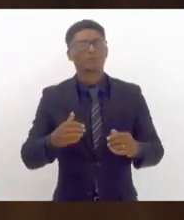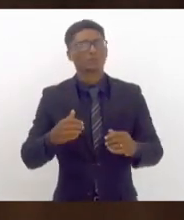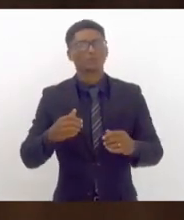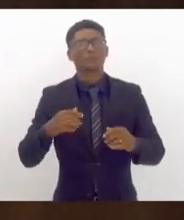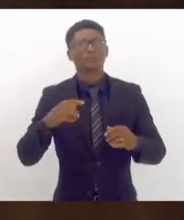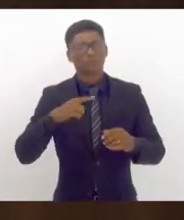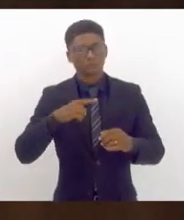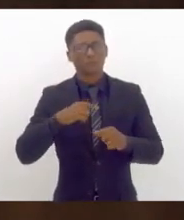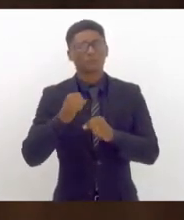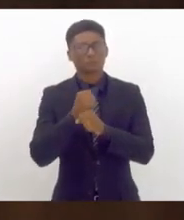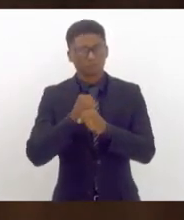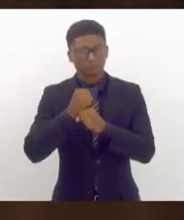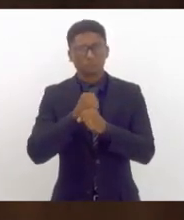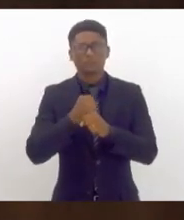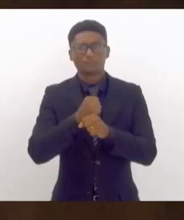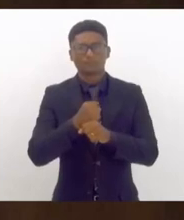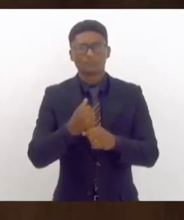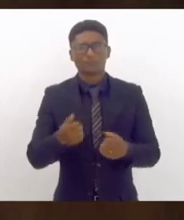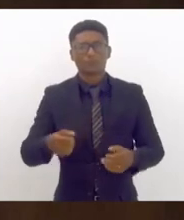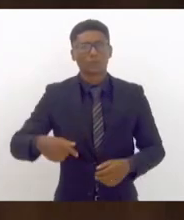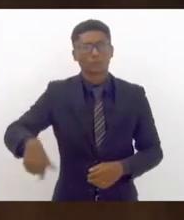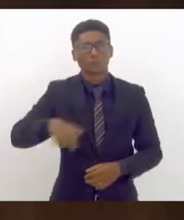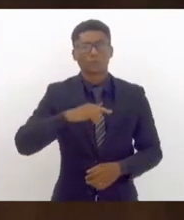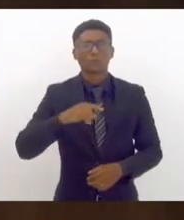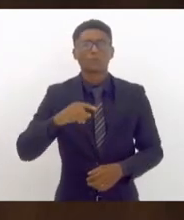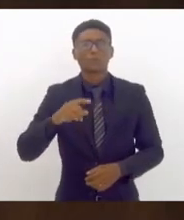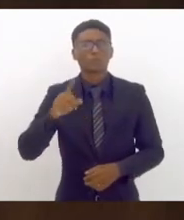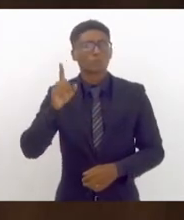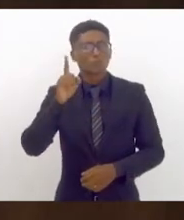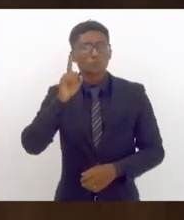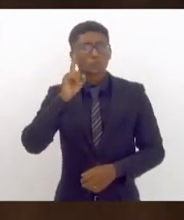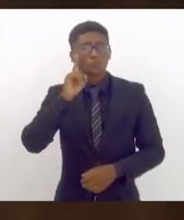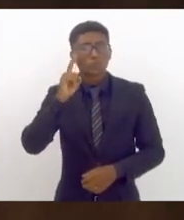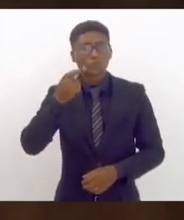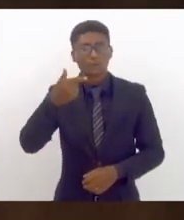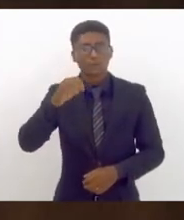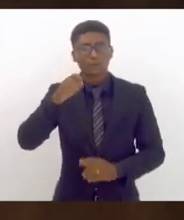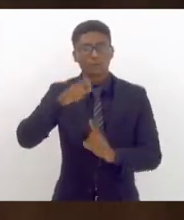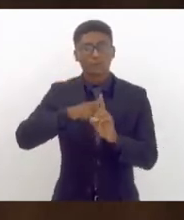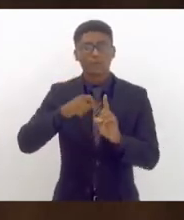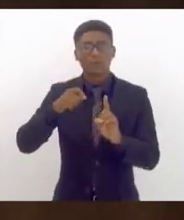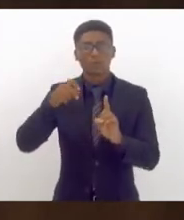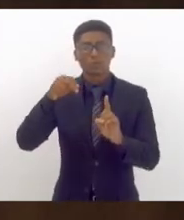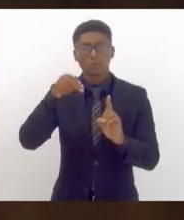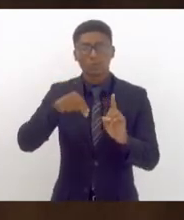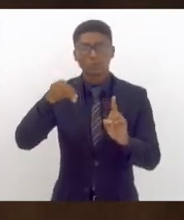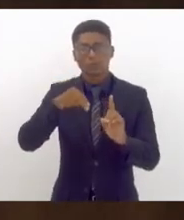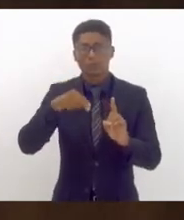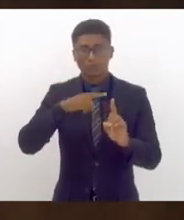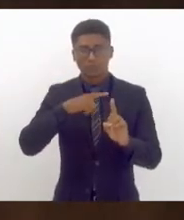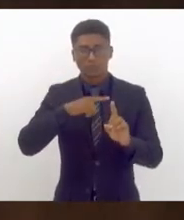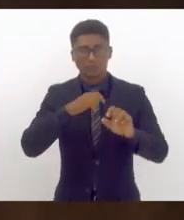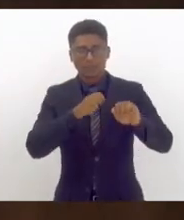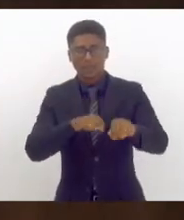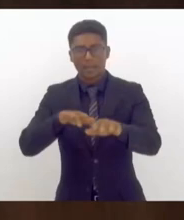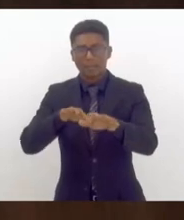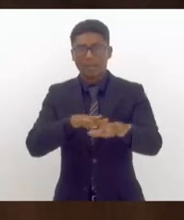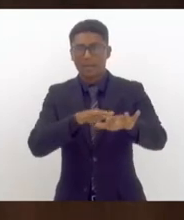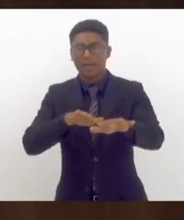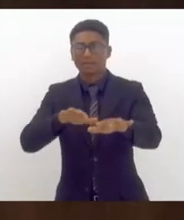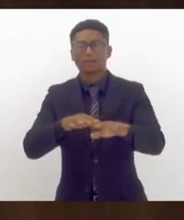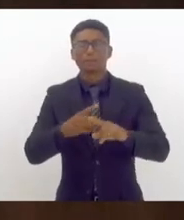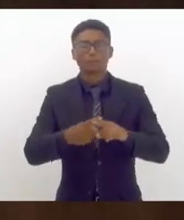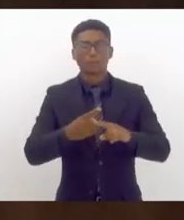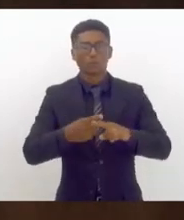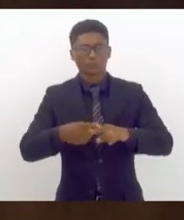gente, desde então, todo dia 20 de novembro, faz uma caminhada contra a intolerância. E como disse muito bem a delegada Marta Rocha, não